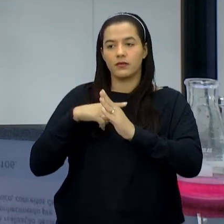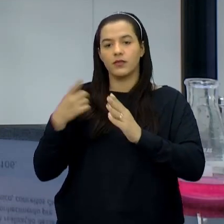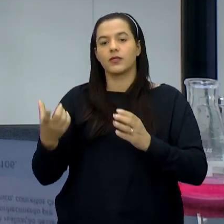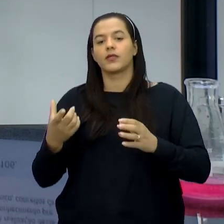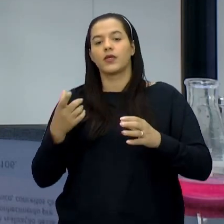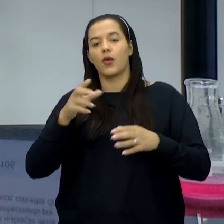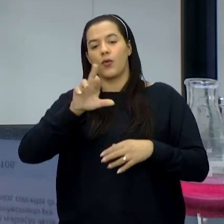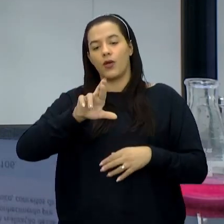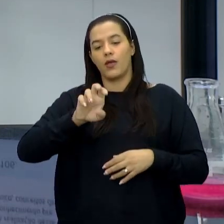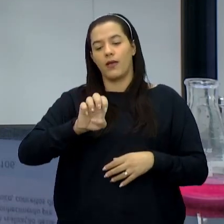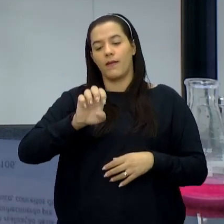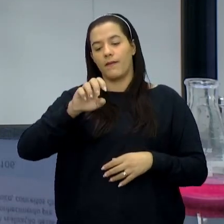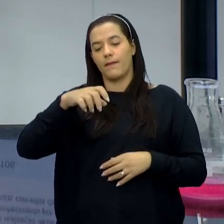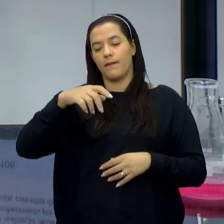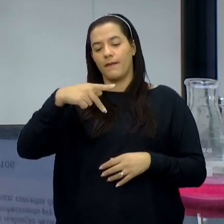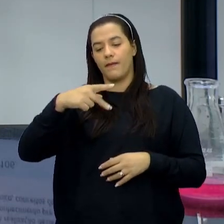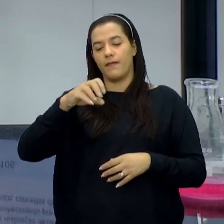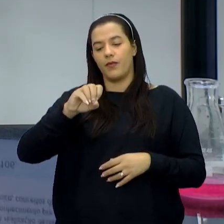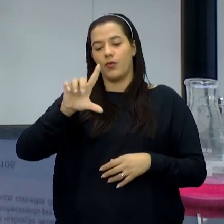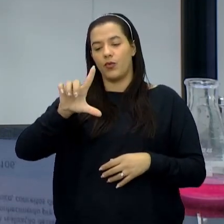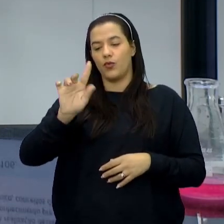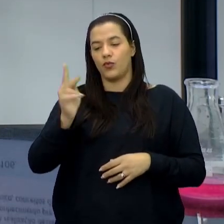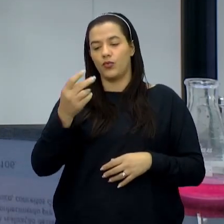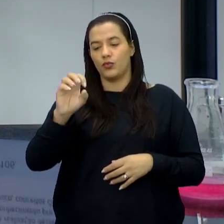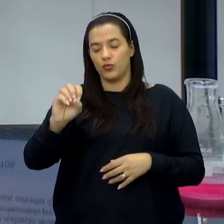repolho roxo,